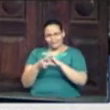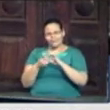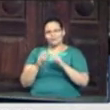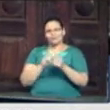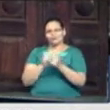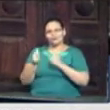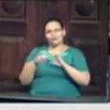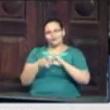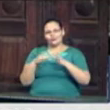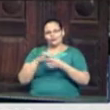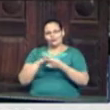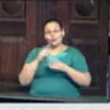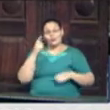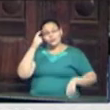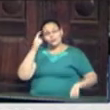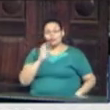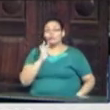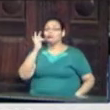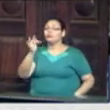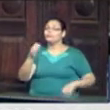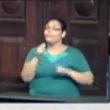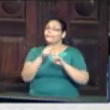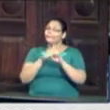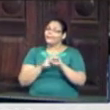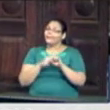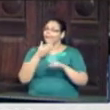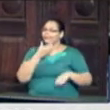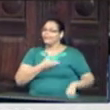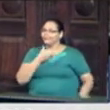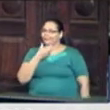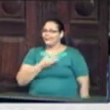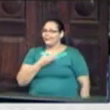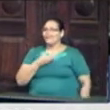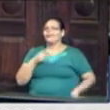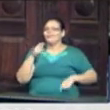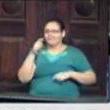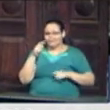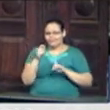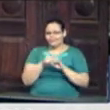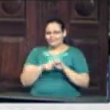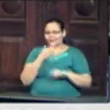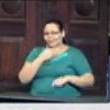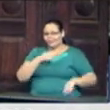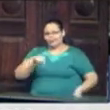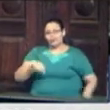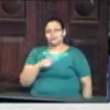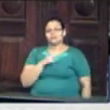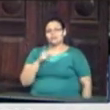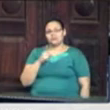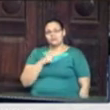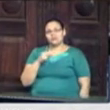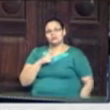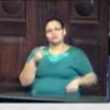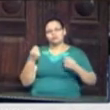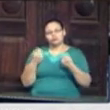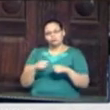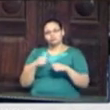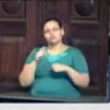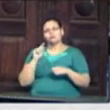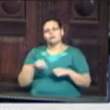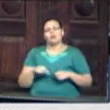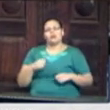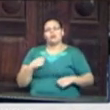qual seria o nosso futuro em dezembro. Em dezembro, mais uma vez, teríamos a possibilidade de